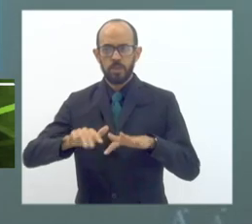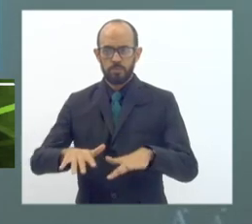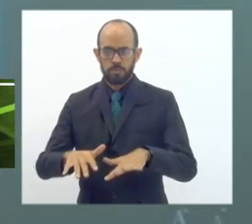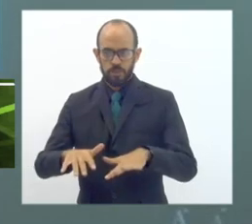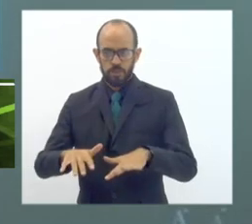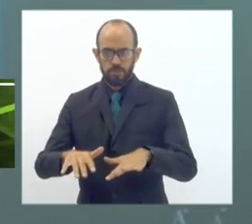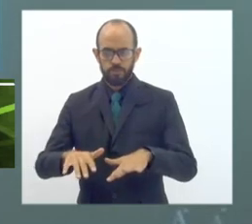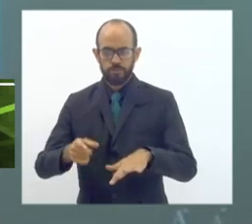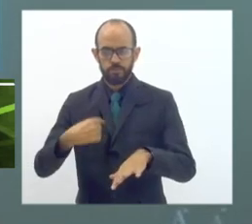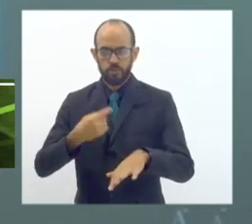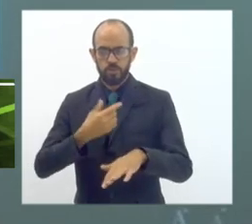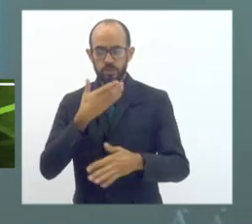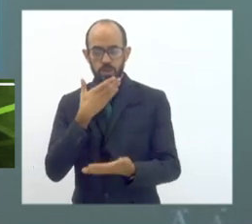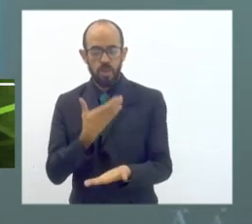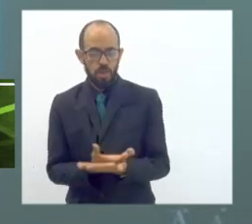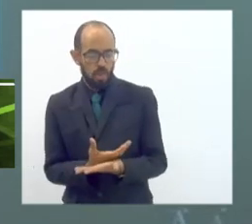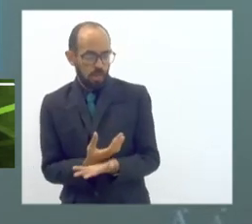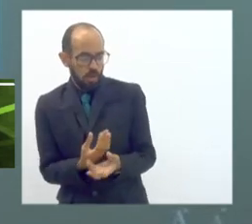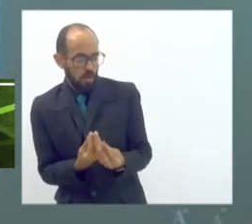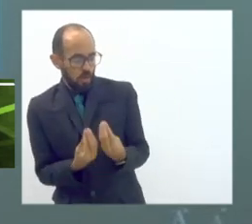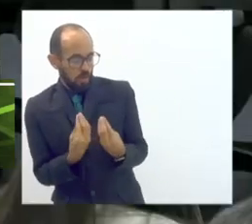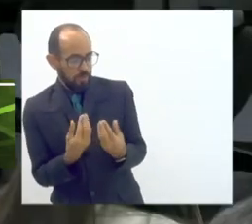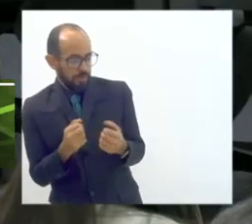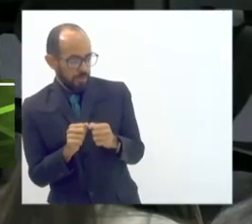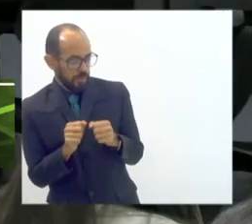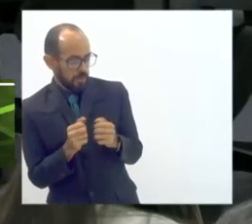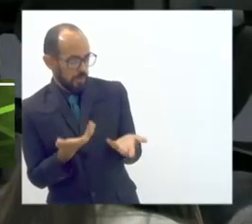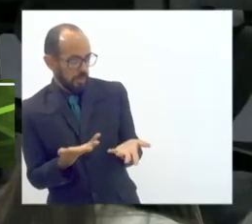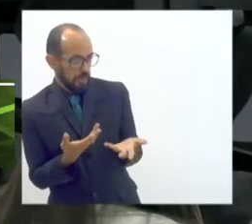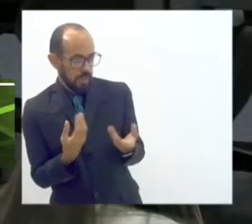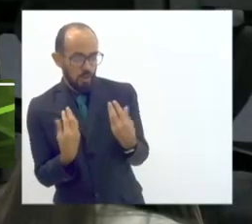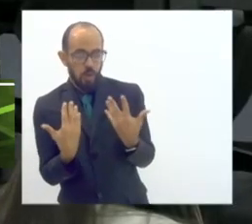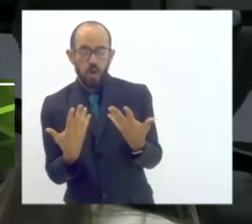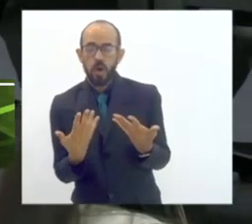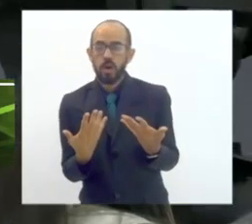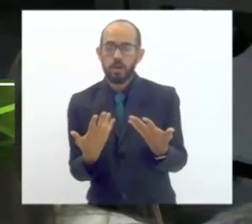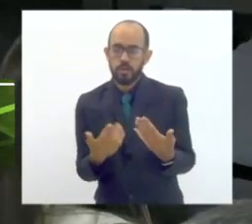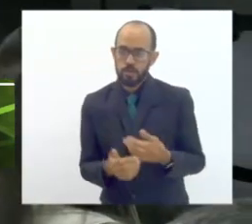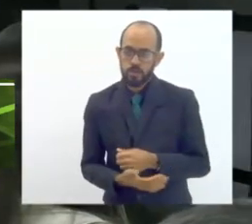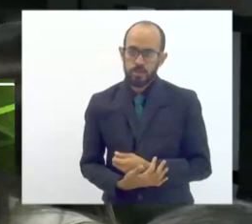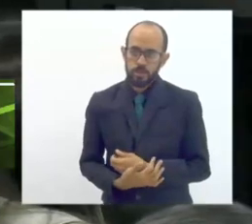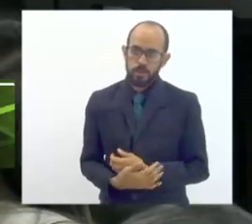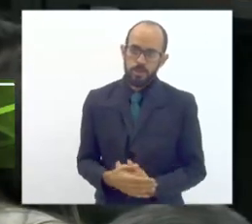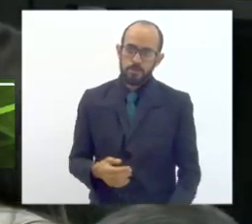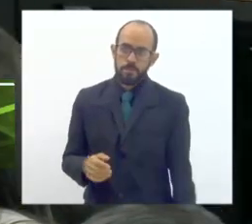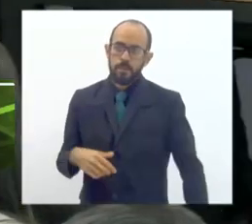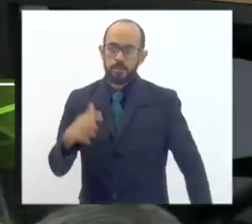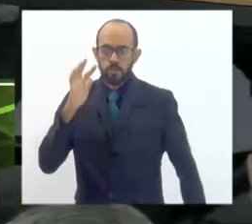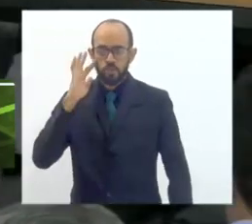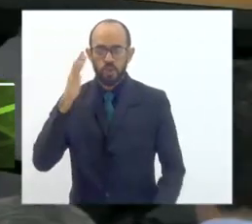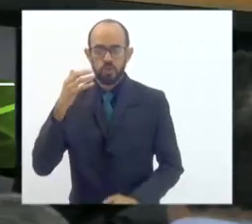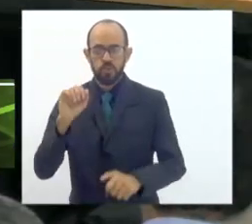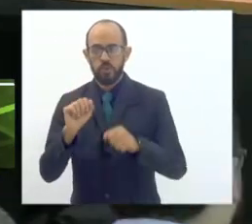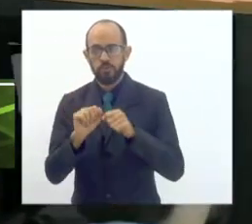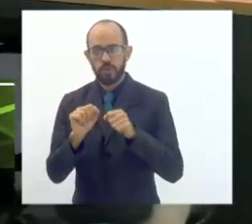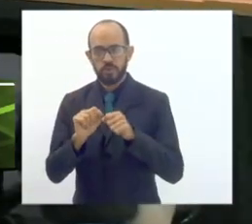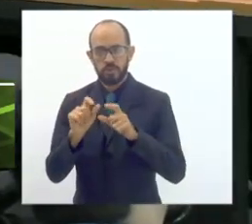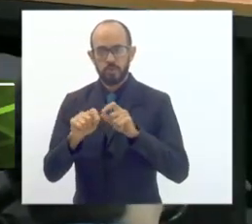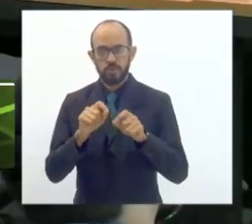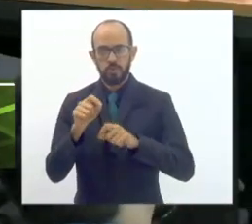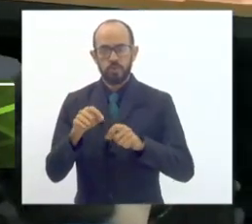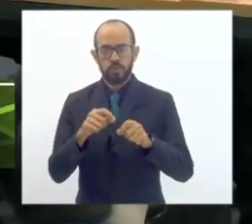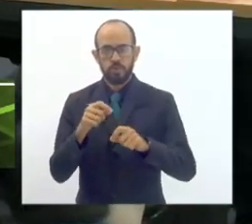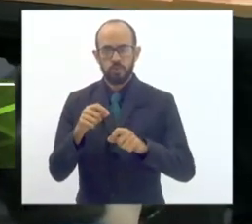ficou perplexo, parado durante 2 meses, e aí resolvemos abrir a nossa